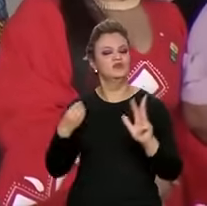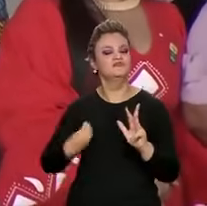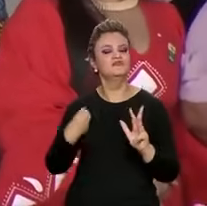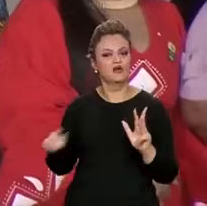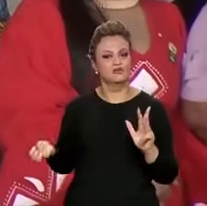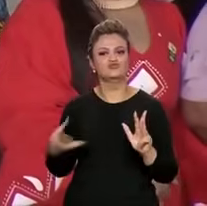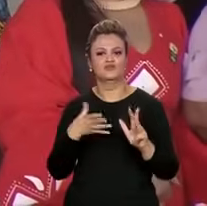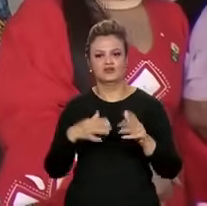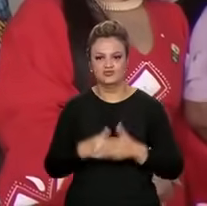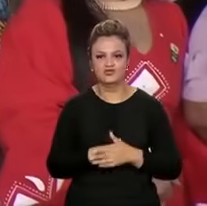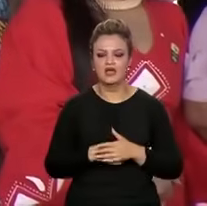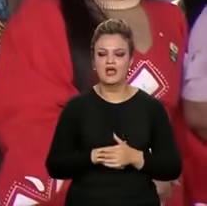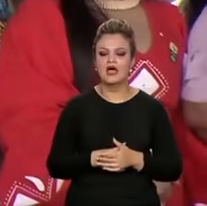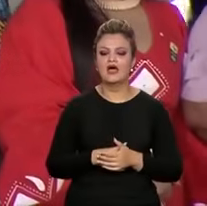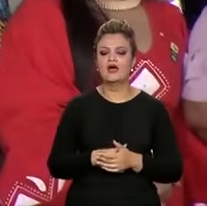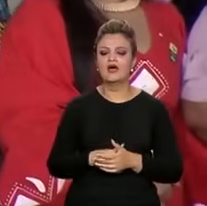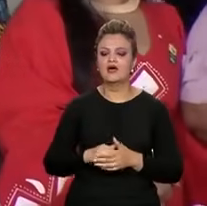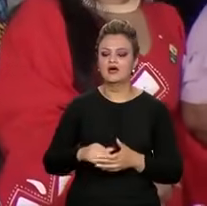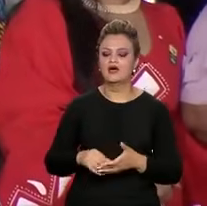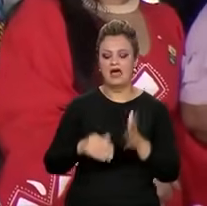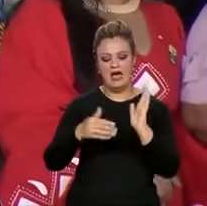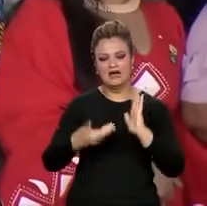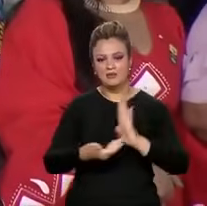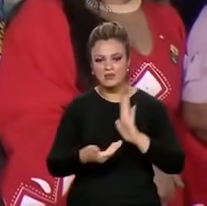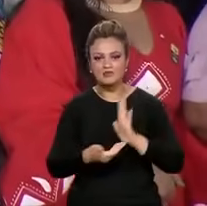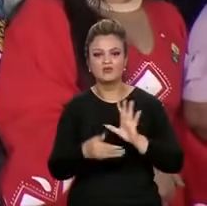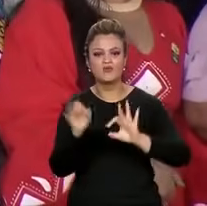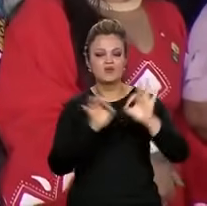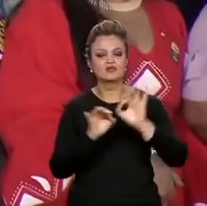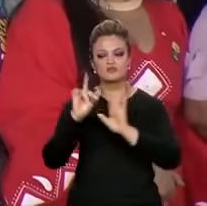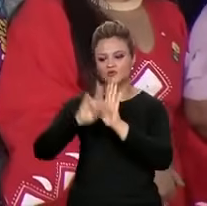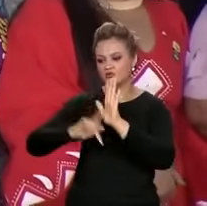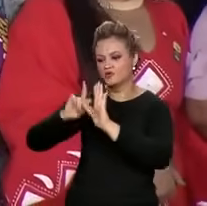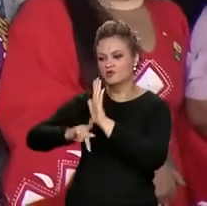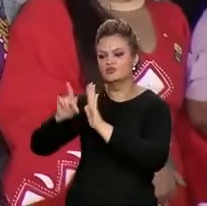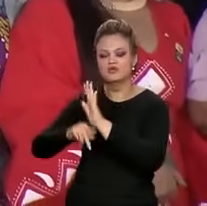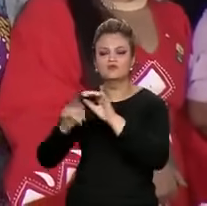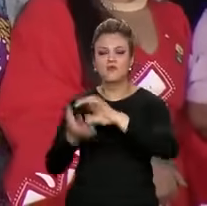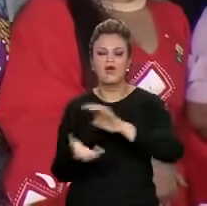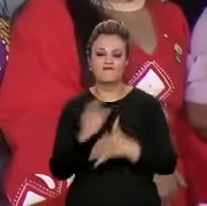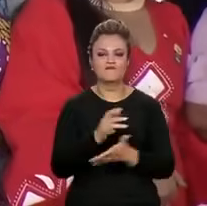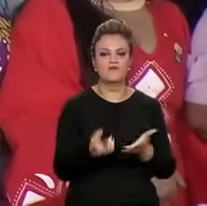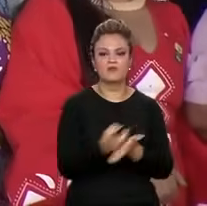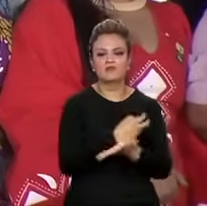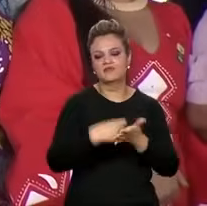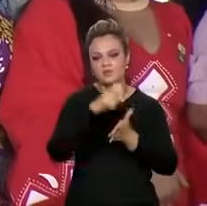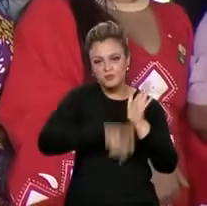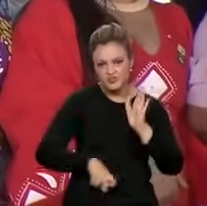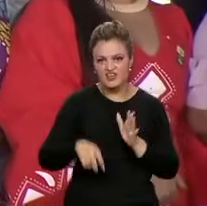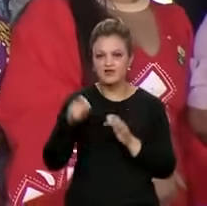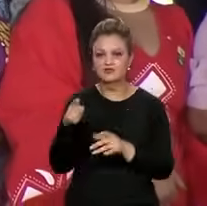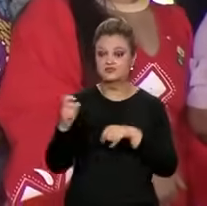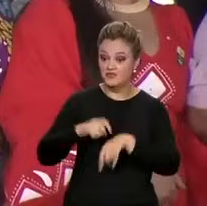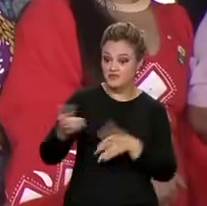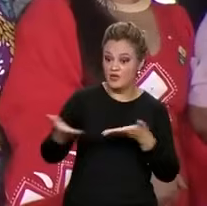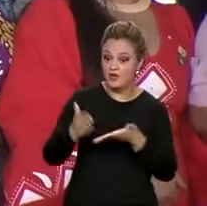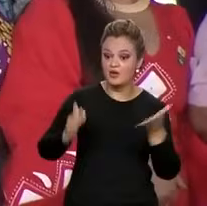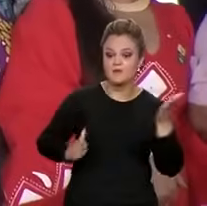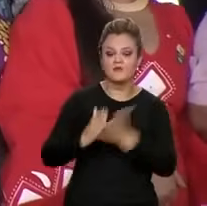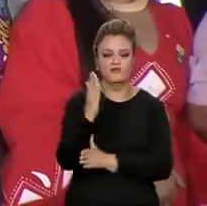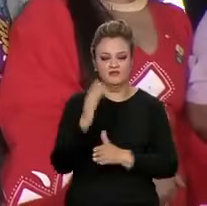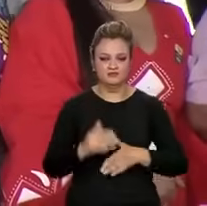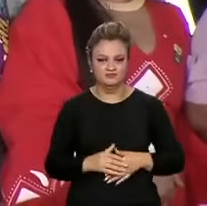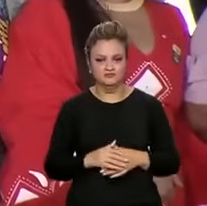a câmara dos deputados contrai projetos como na reforma tributária que foi recentemente aprovada